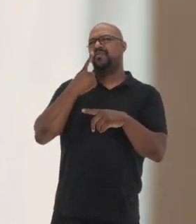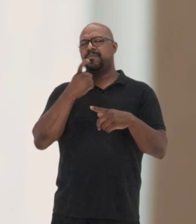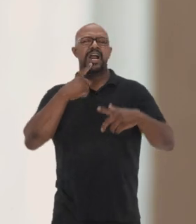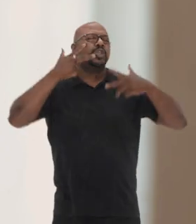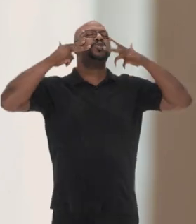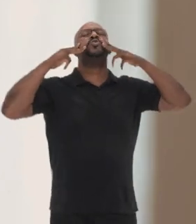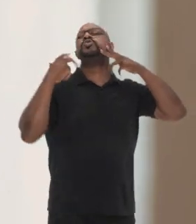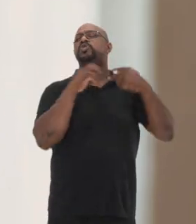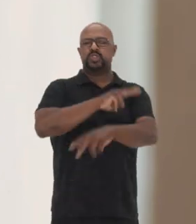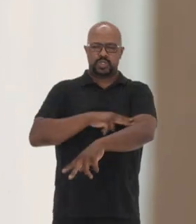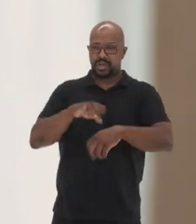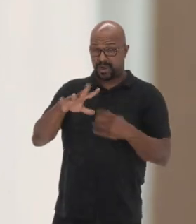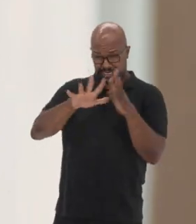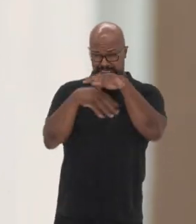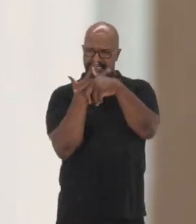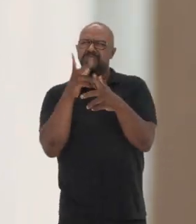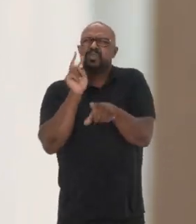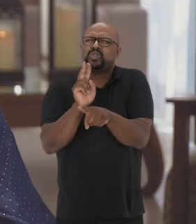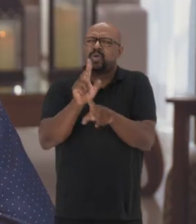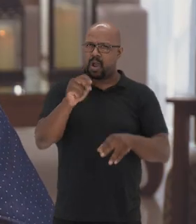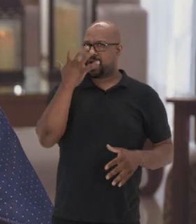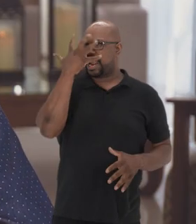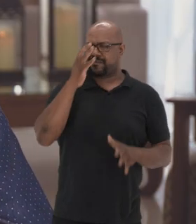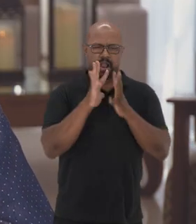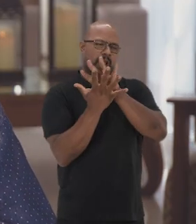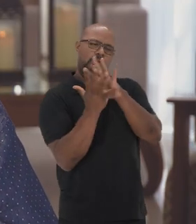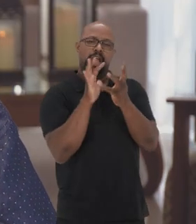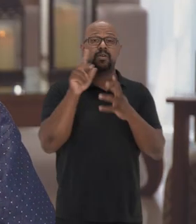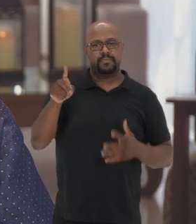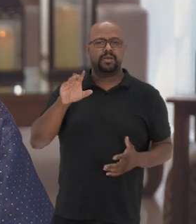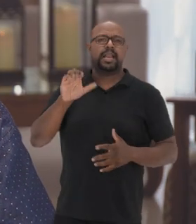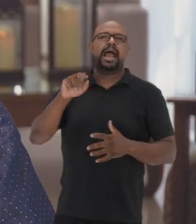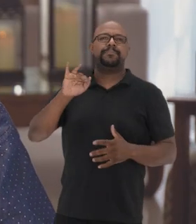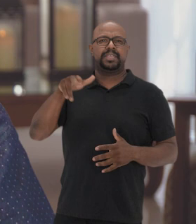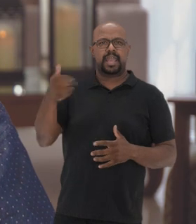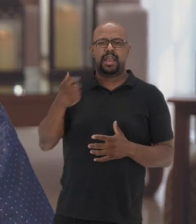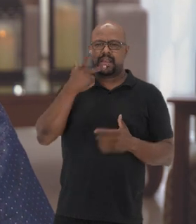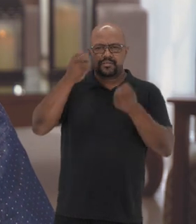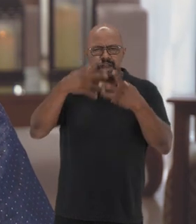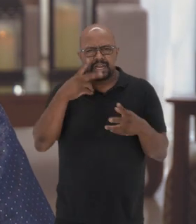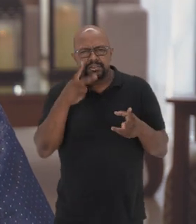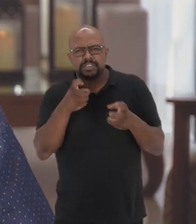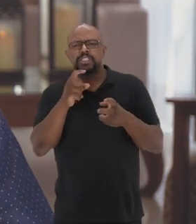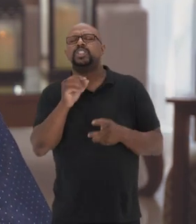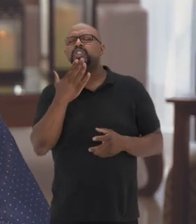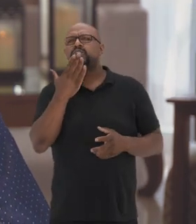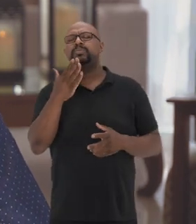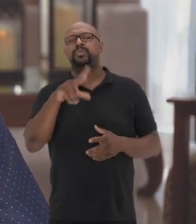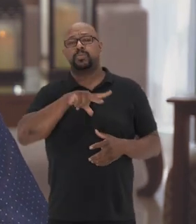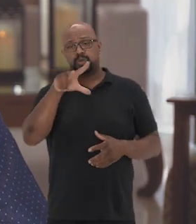quase uma aglomeração carnavalesca né como descreve caminha Dá para perceber que tipo de portugueses